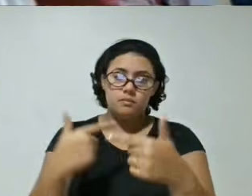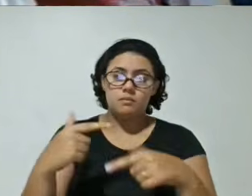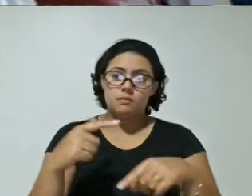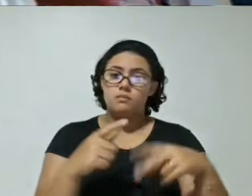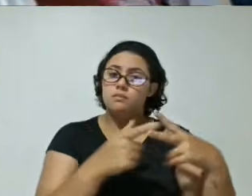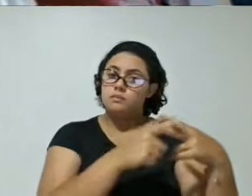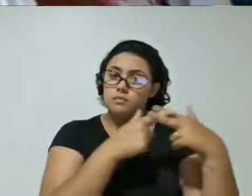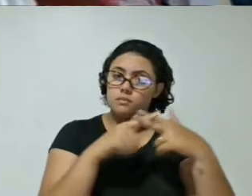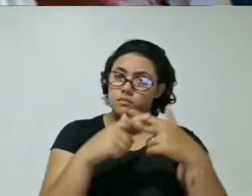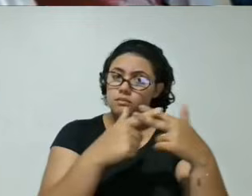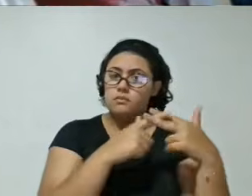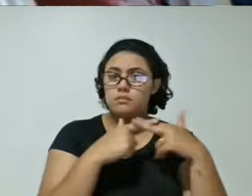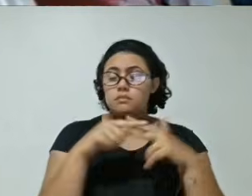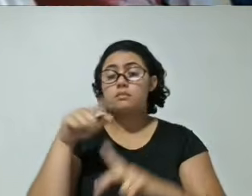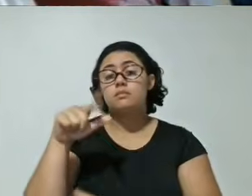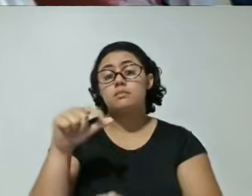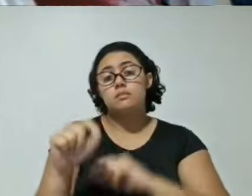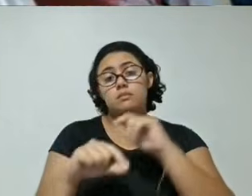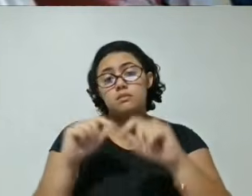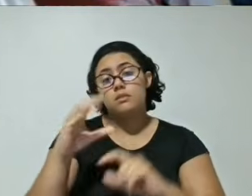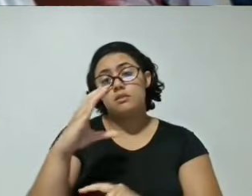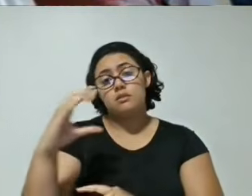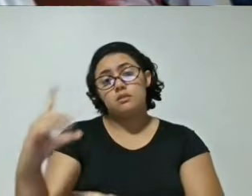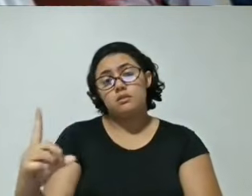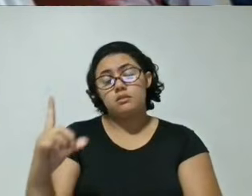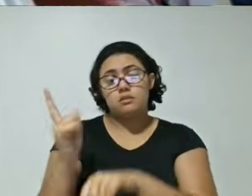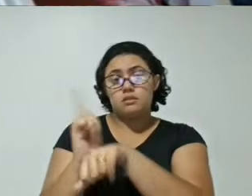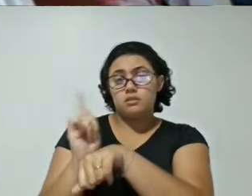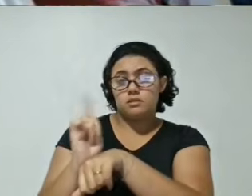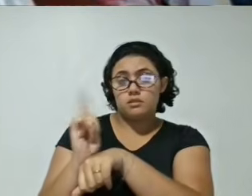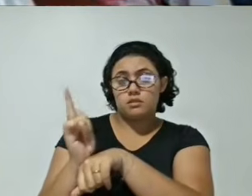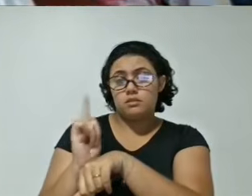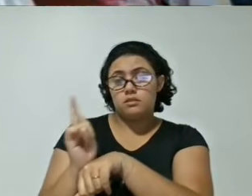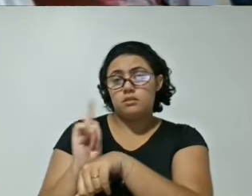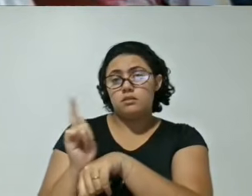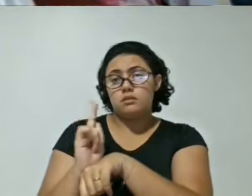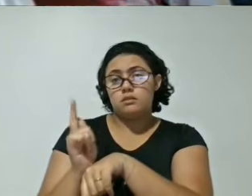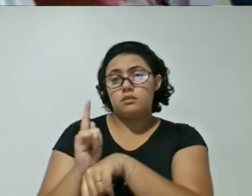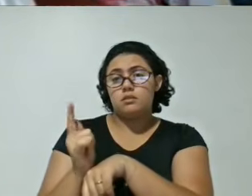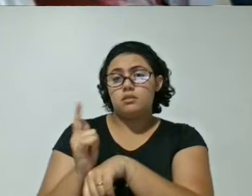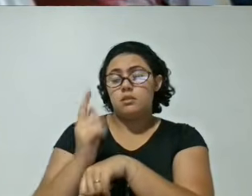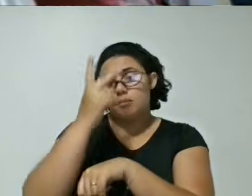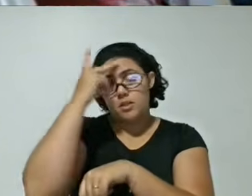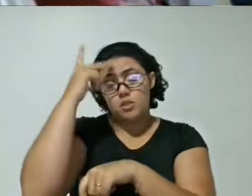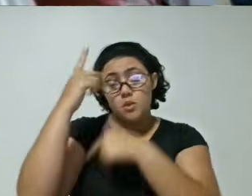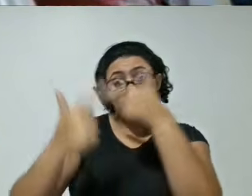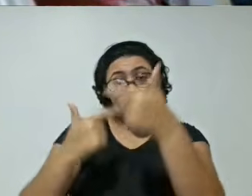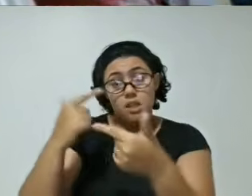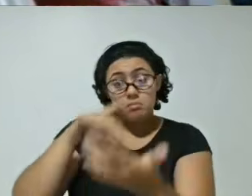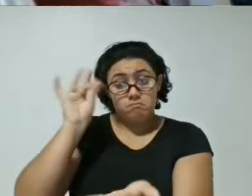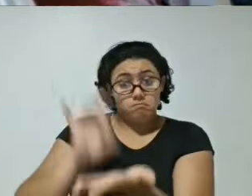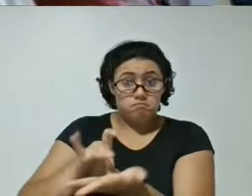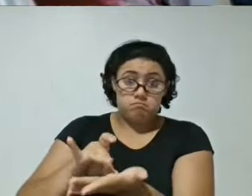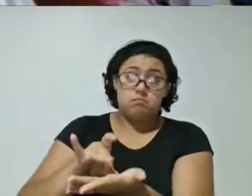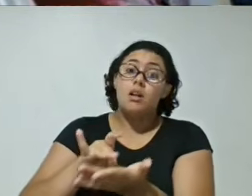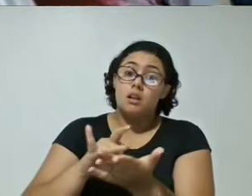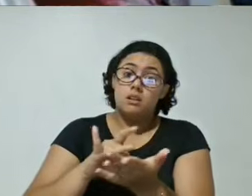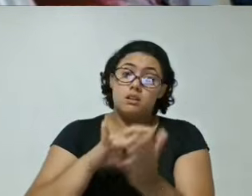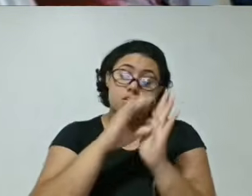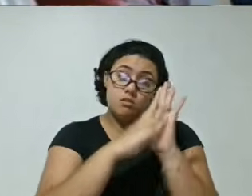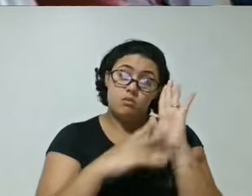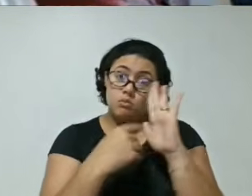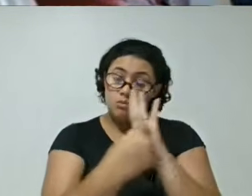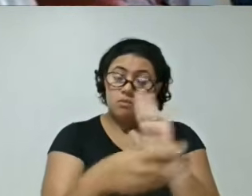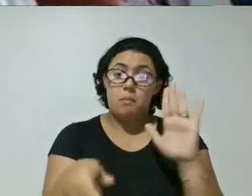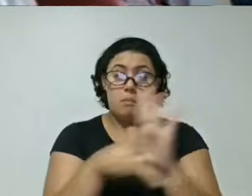fossem coordenados e gerenciados por funcionários efetivos, né, do quadro da Fundação Municipal de